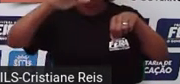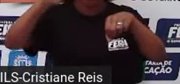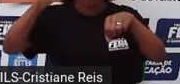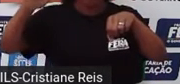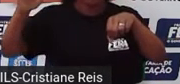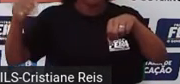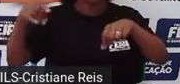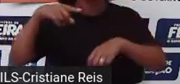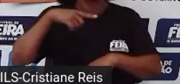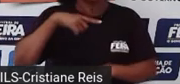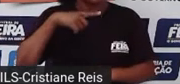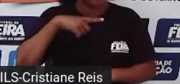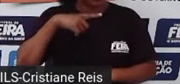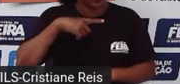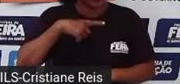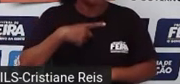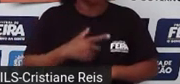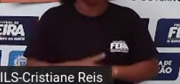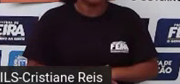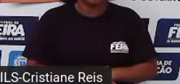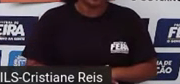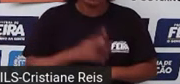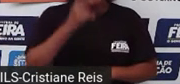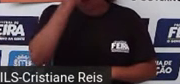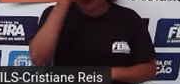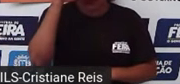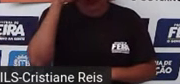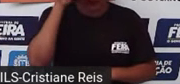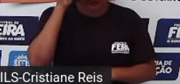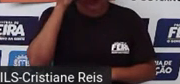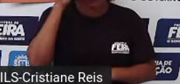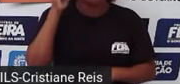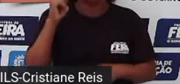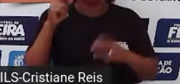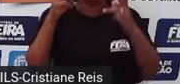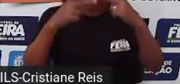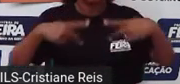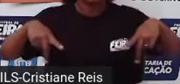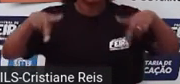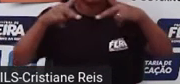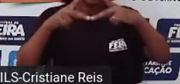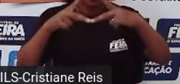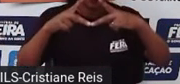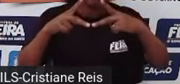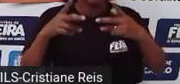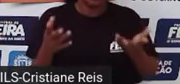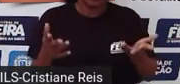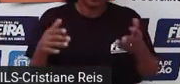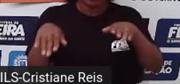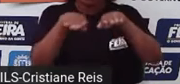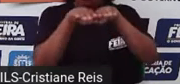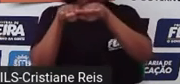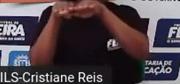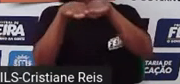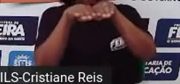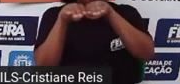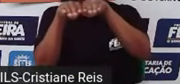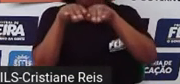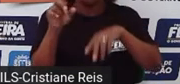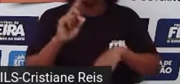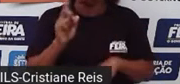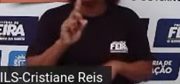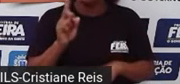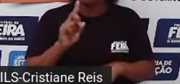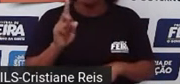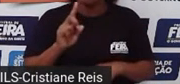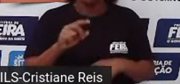esse povo ele vai estar mais concentrado mesmo tendo a maior população ele ainda não tá distribuído igualzinho né aí